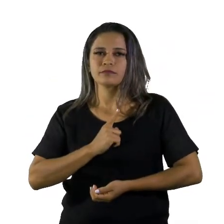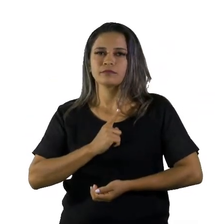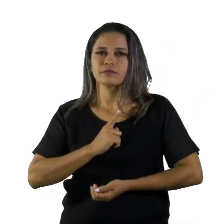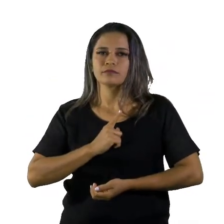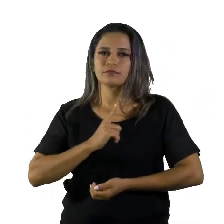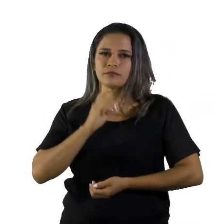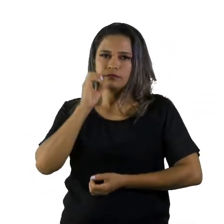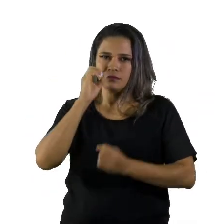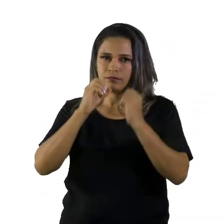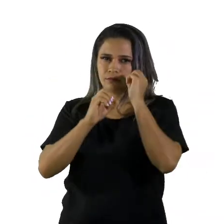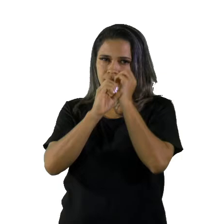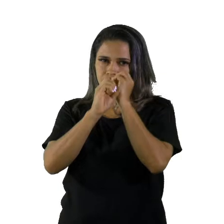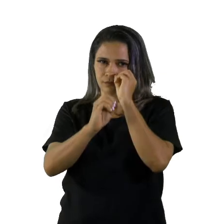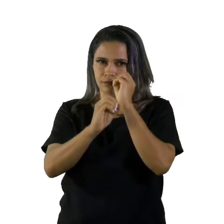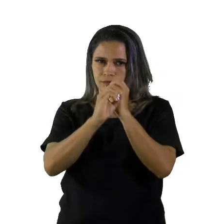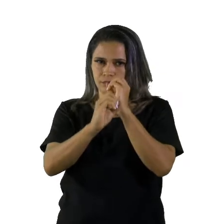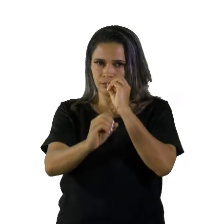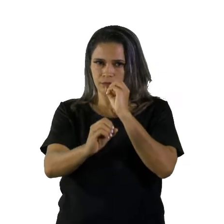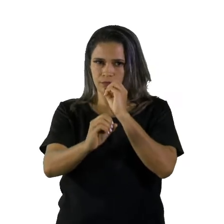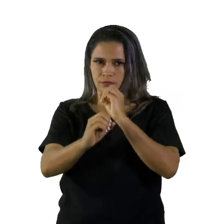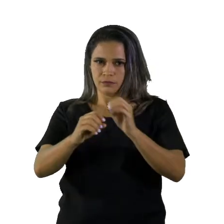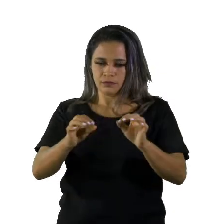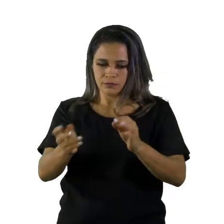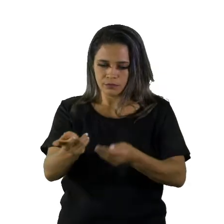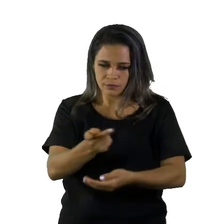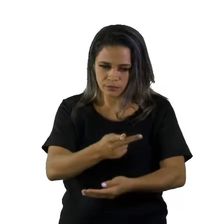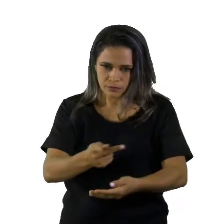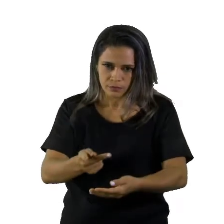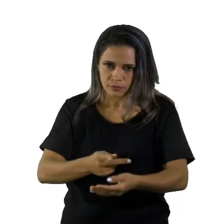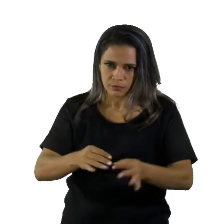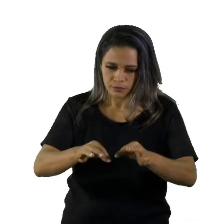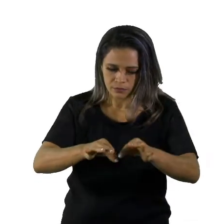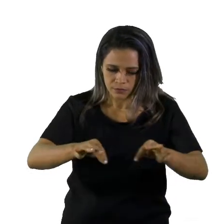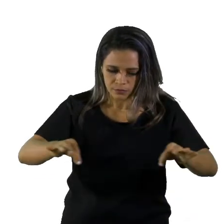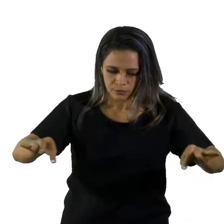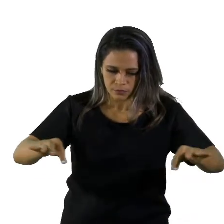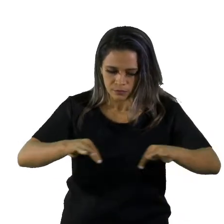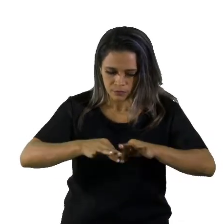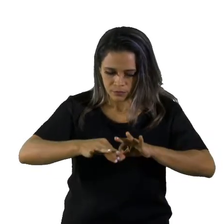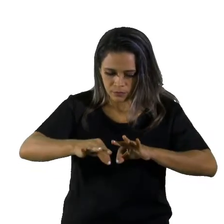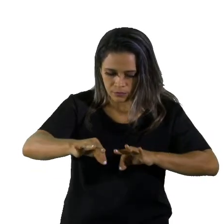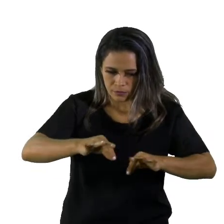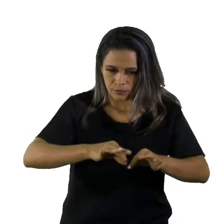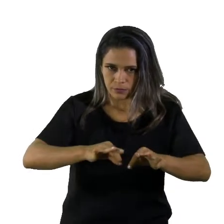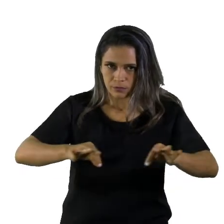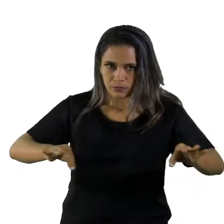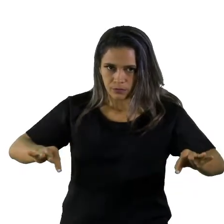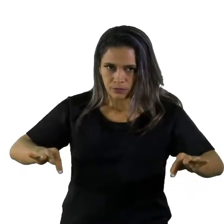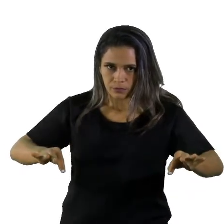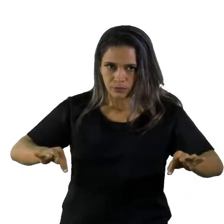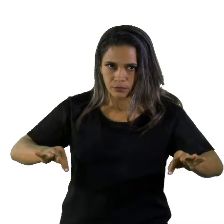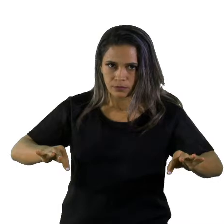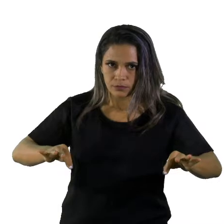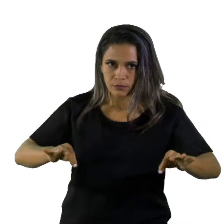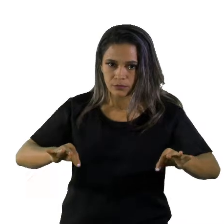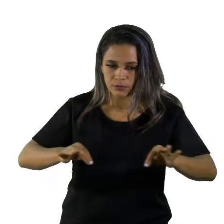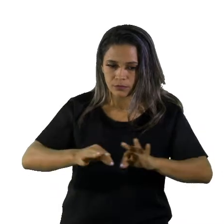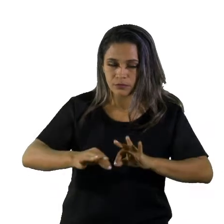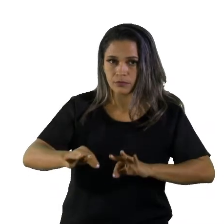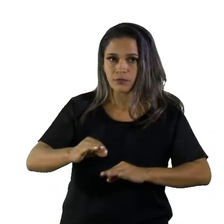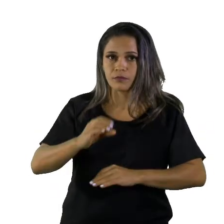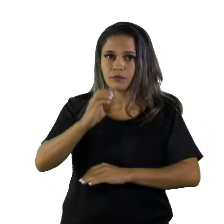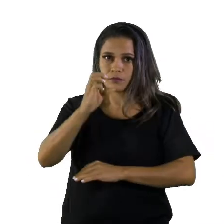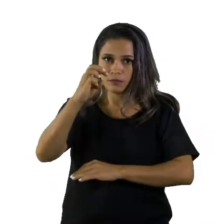engenheiro civil, ele está fazendo a sua planta. Nessa planta, ele está medindo os centímetros que vai ficar